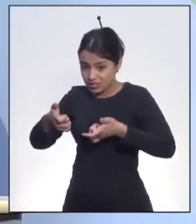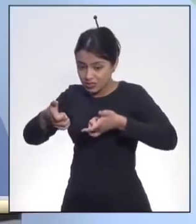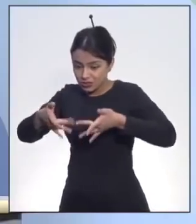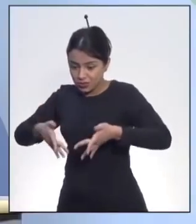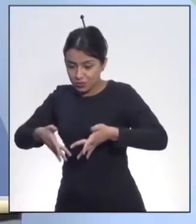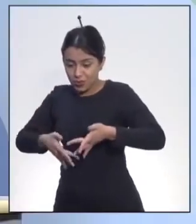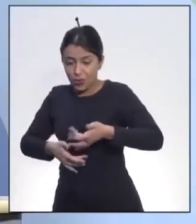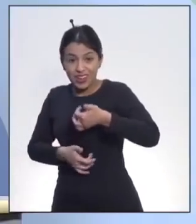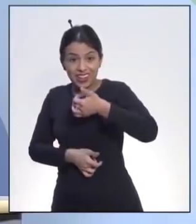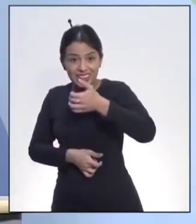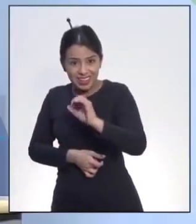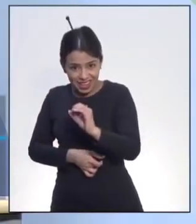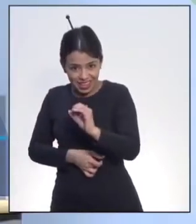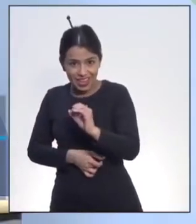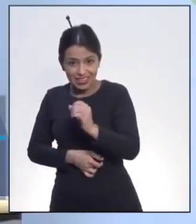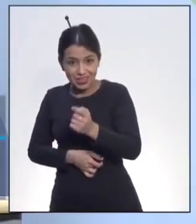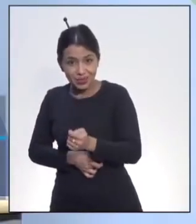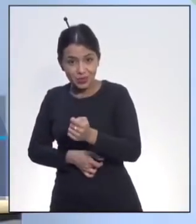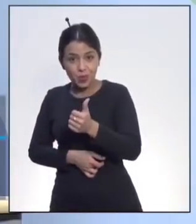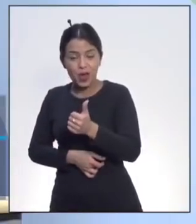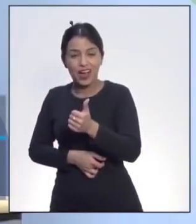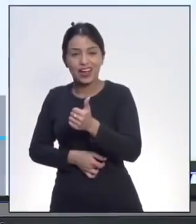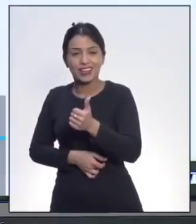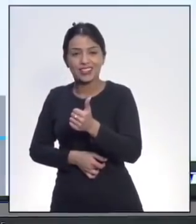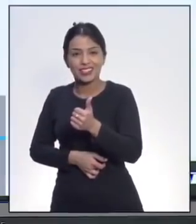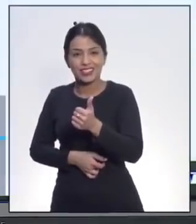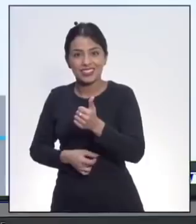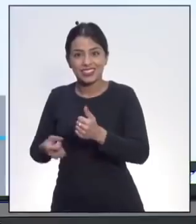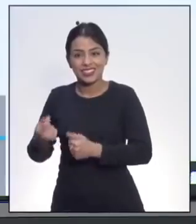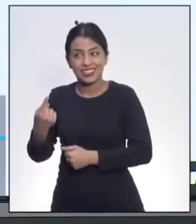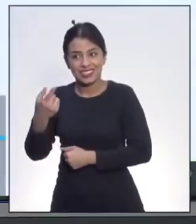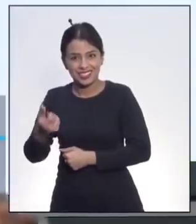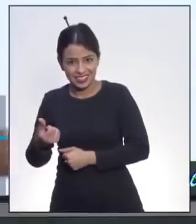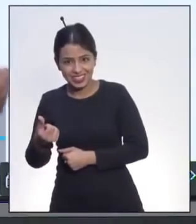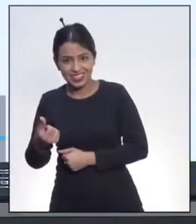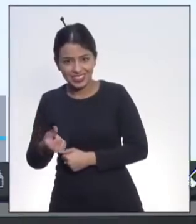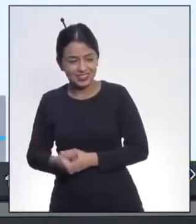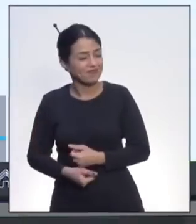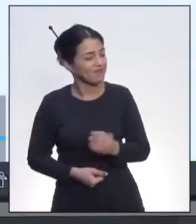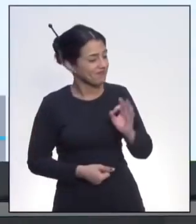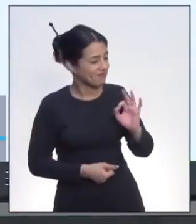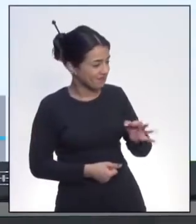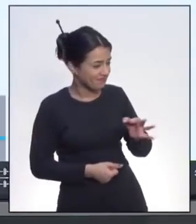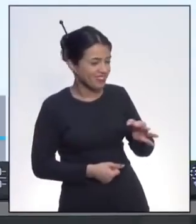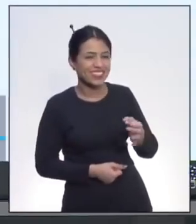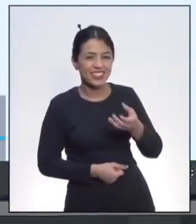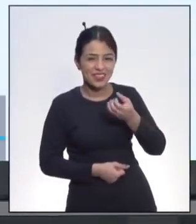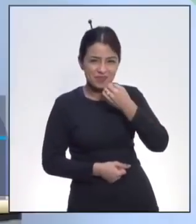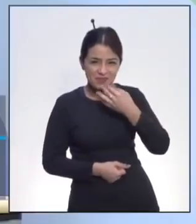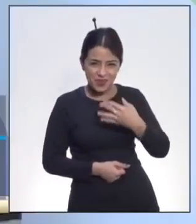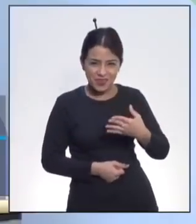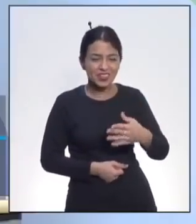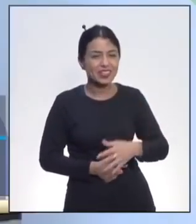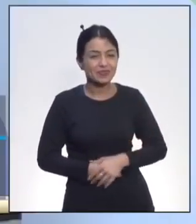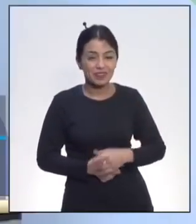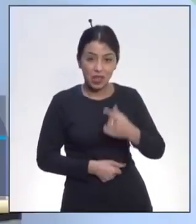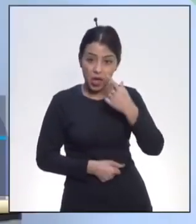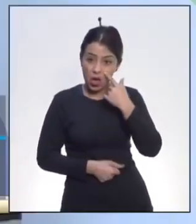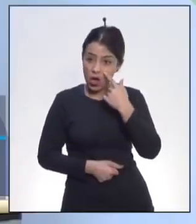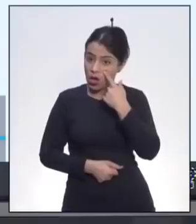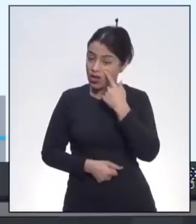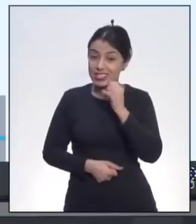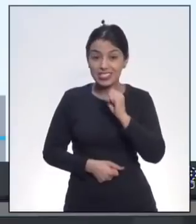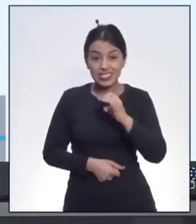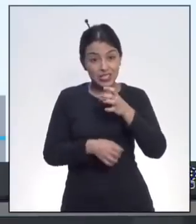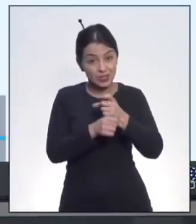apenas 2 para completar 16. Esse é o gancho para a próxima pergunta, né? Então, na realidade, então, aqui... guarda essa, hein, João Se Miguel? eu fiz a conta